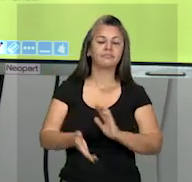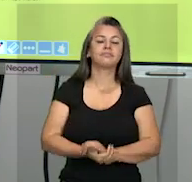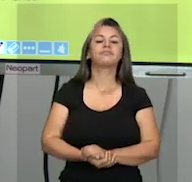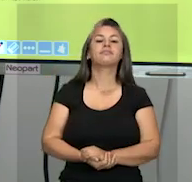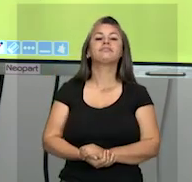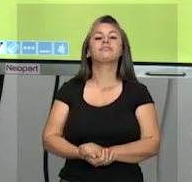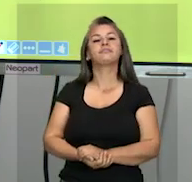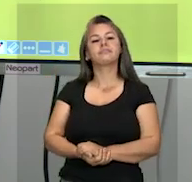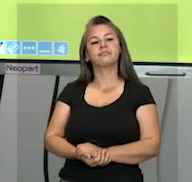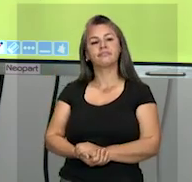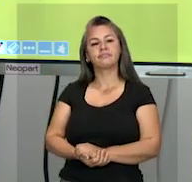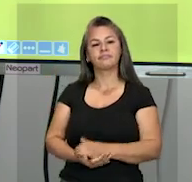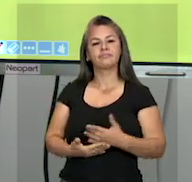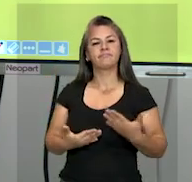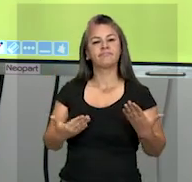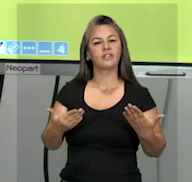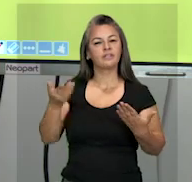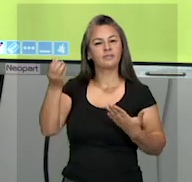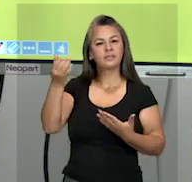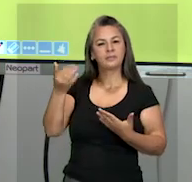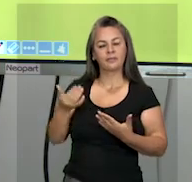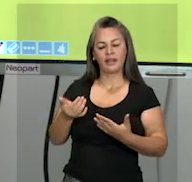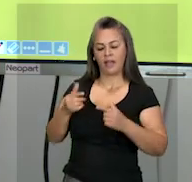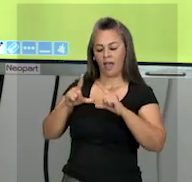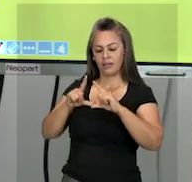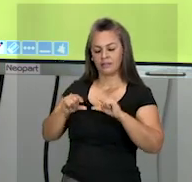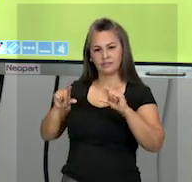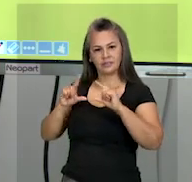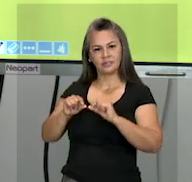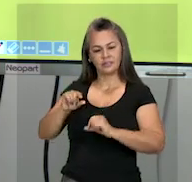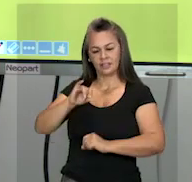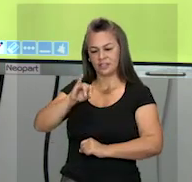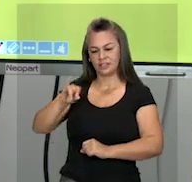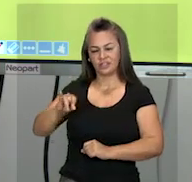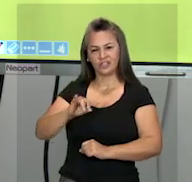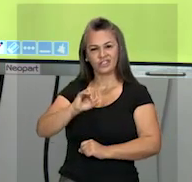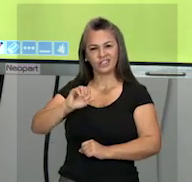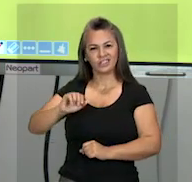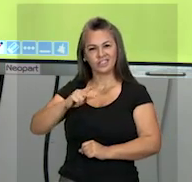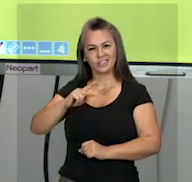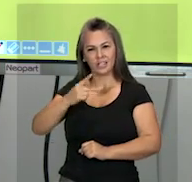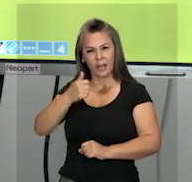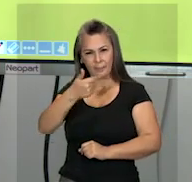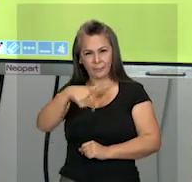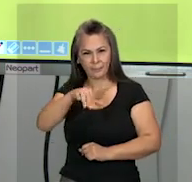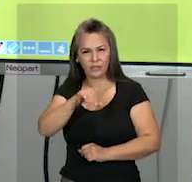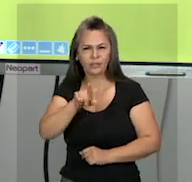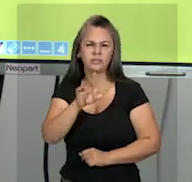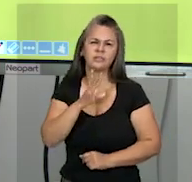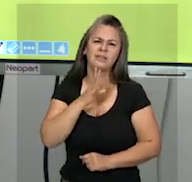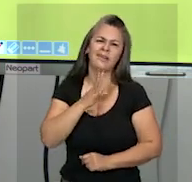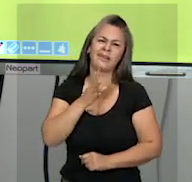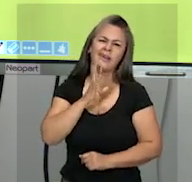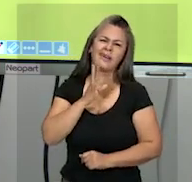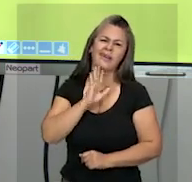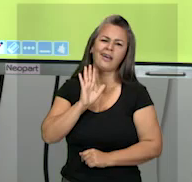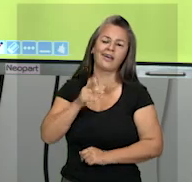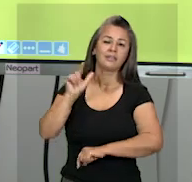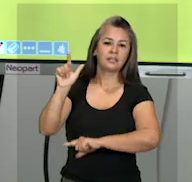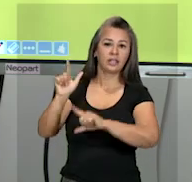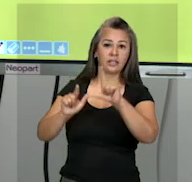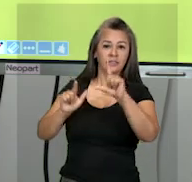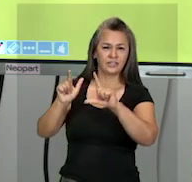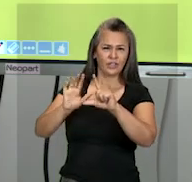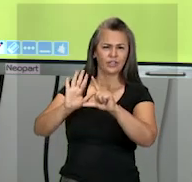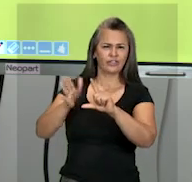para começo de conversa, vamos discutir um pouco sobre o Japão. O Japão, gente, às vezes dispensa apresentação, né? O Japão, a gente ouve falar do Japão na televisão.